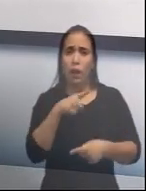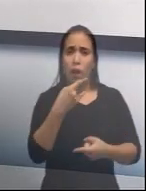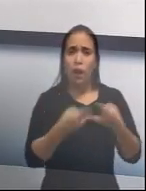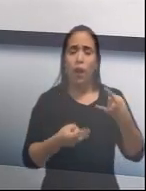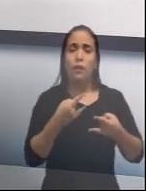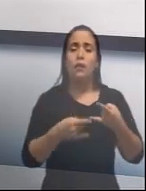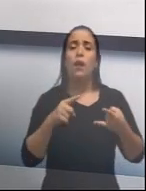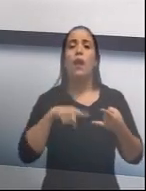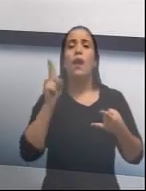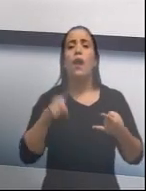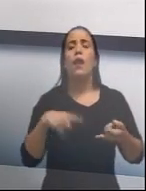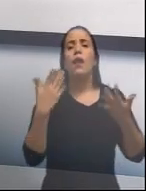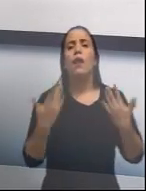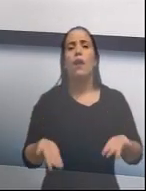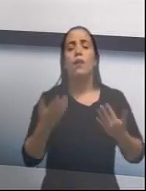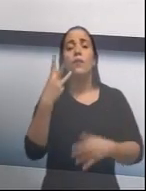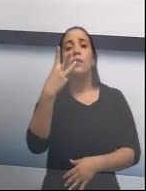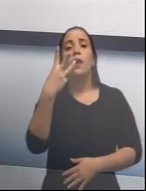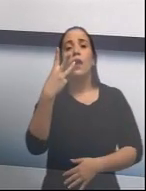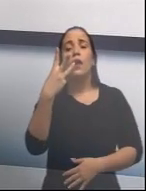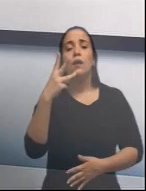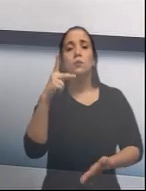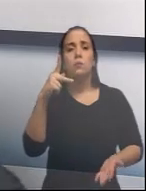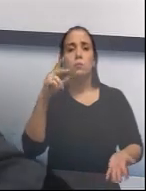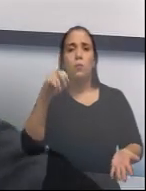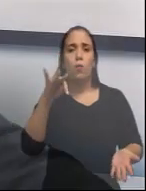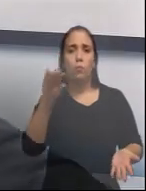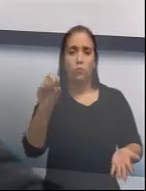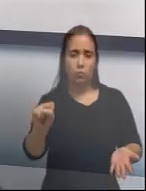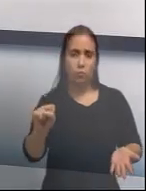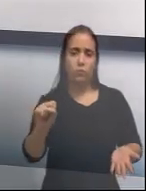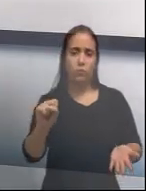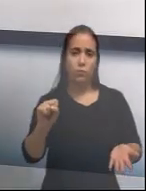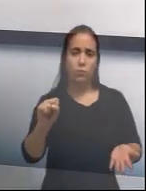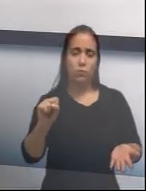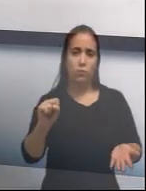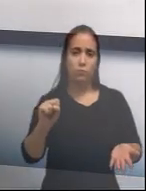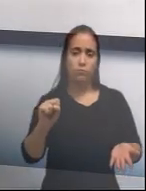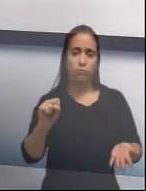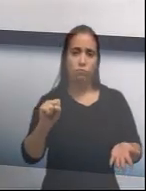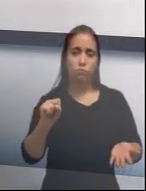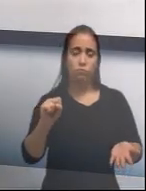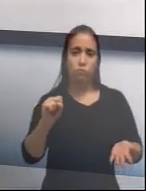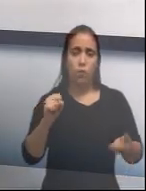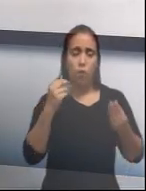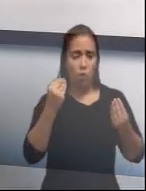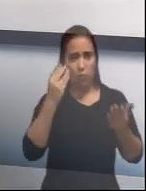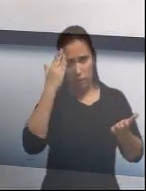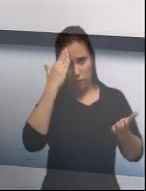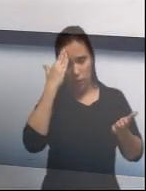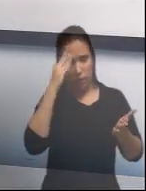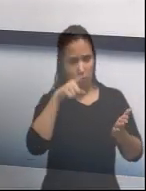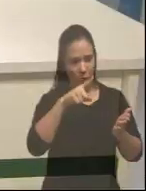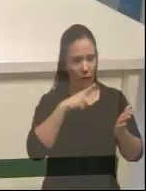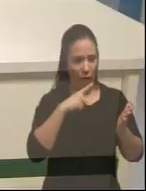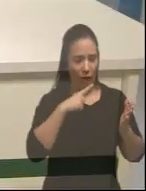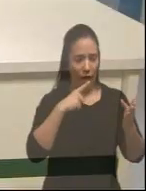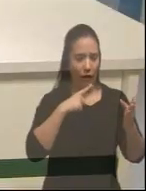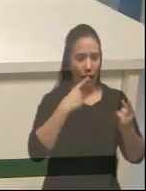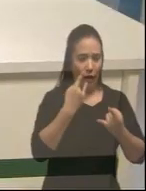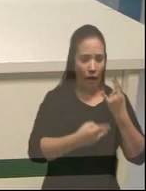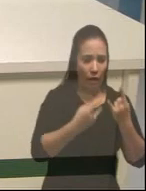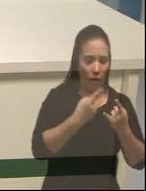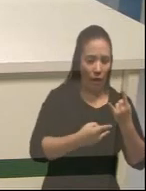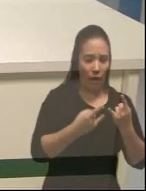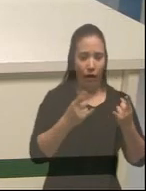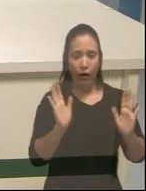uma infração leve, 3 pontos na carteira, e ela foi colocada num tempo que ninguém tinha acesso para saber se o cara era habilitado ou não. Nós estamos